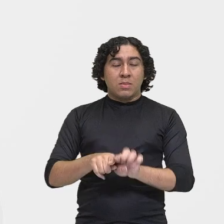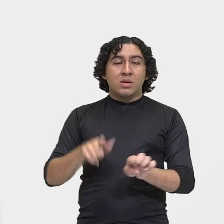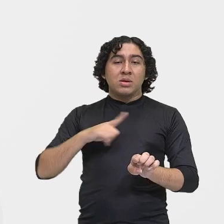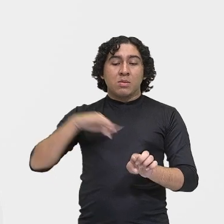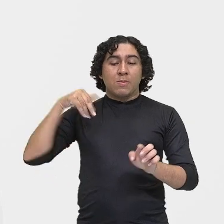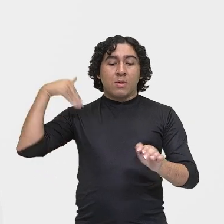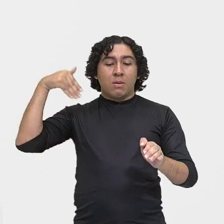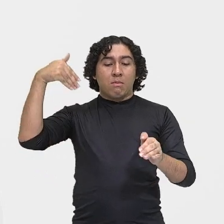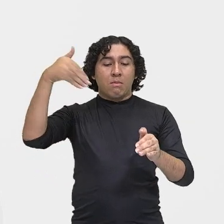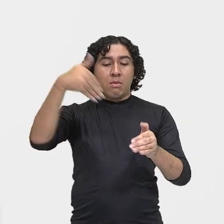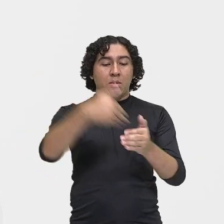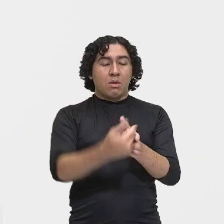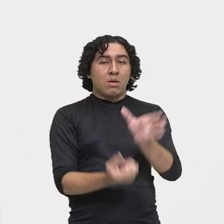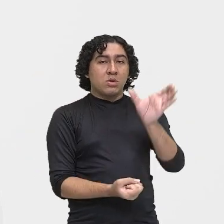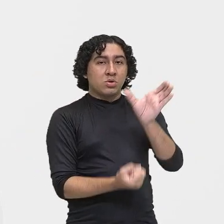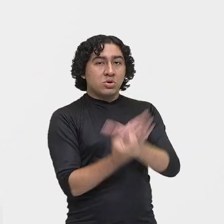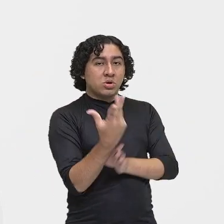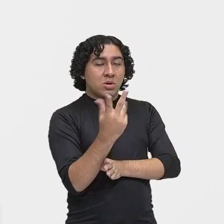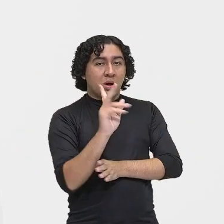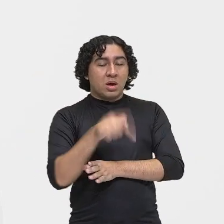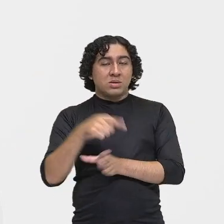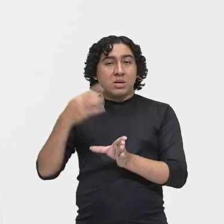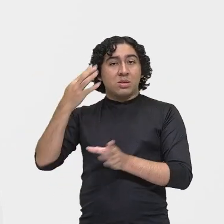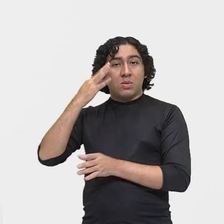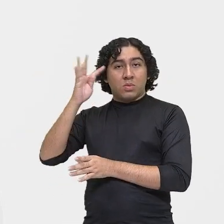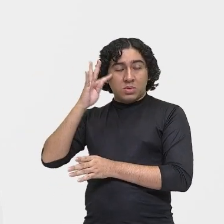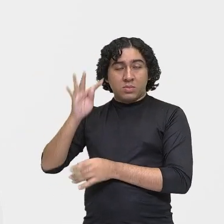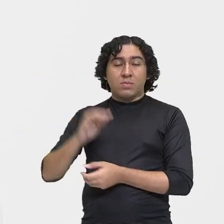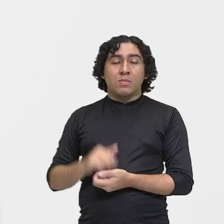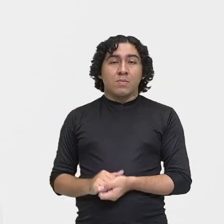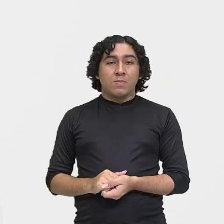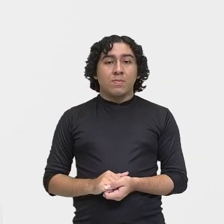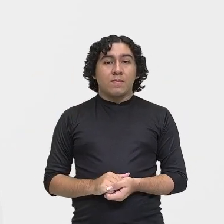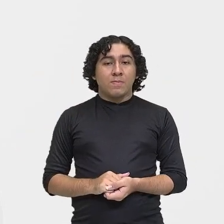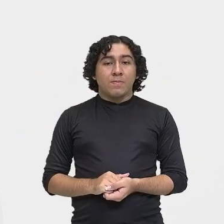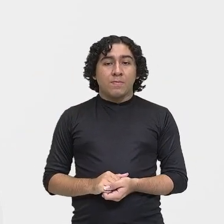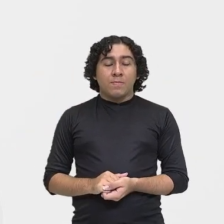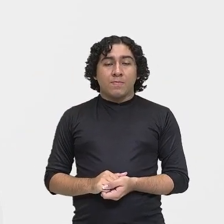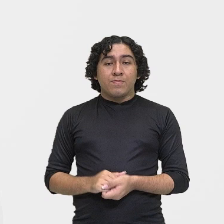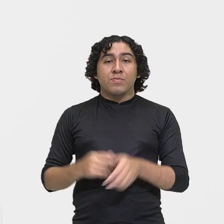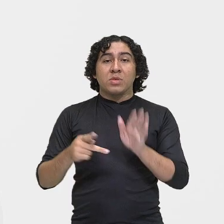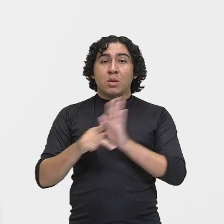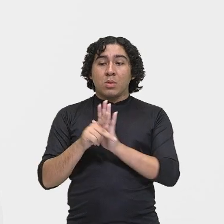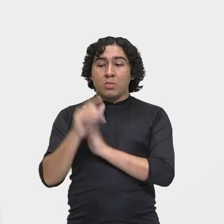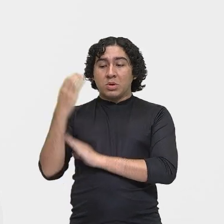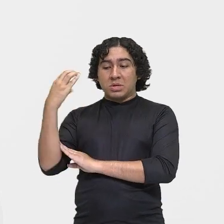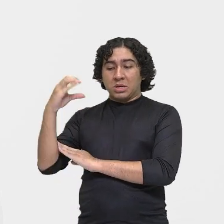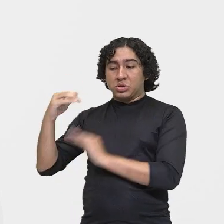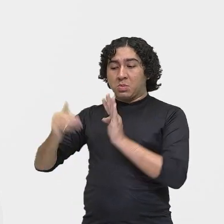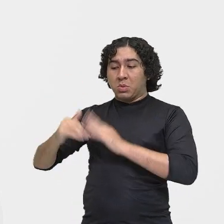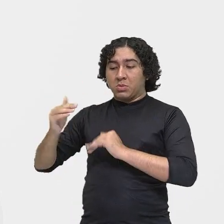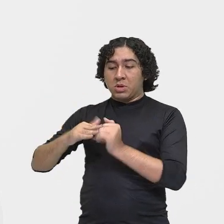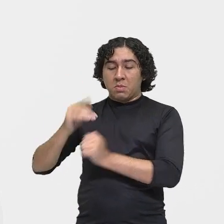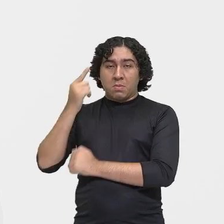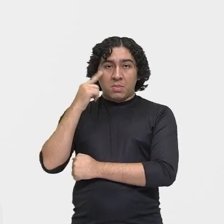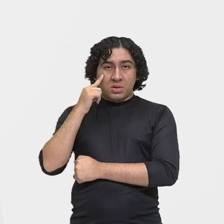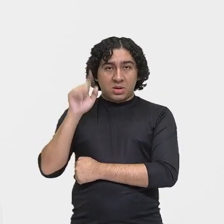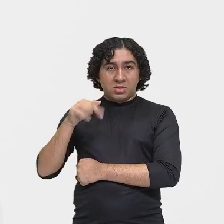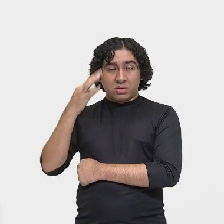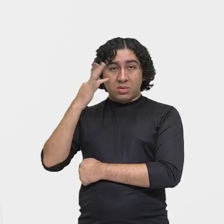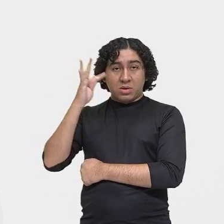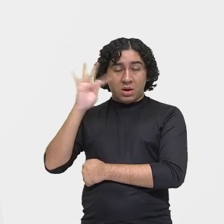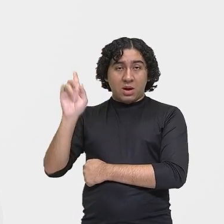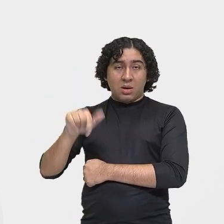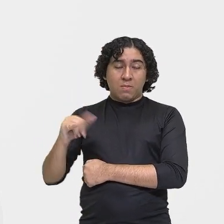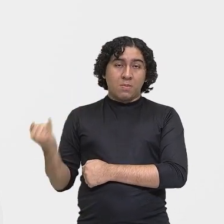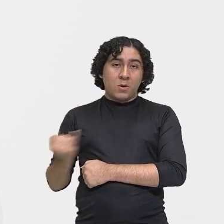a teoria de Newton, que envolve aí, para os cientistas, essa teoria muito